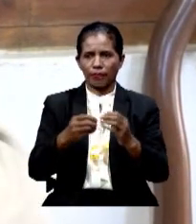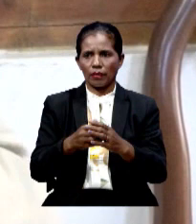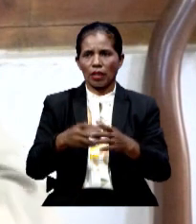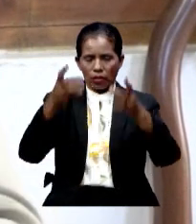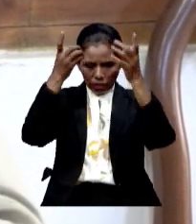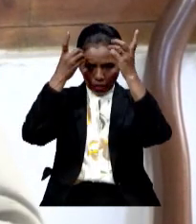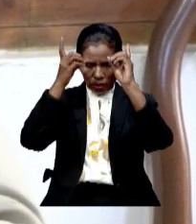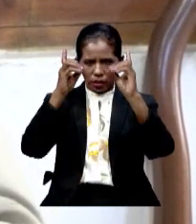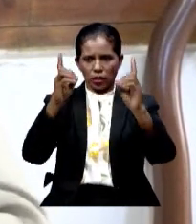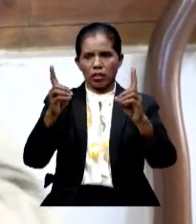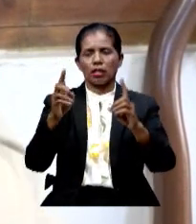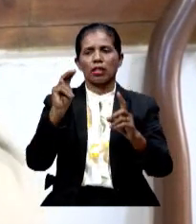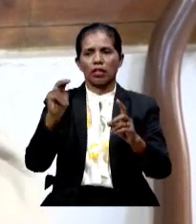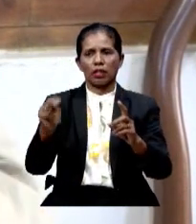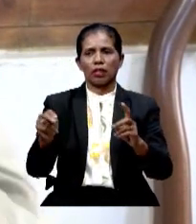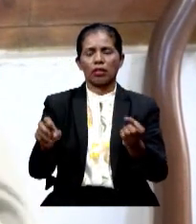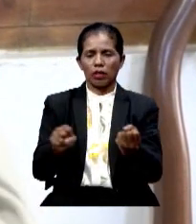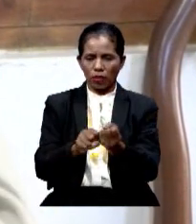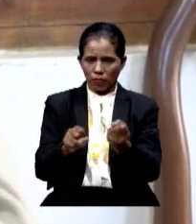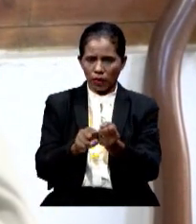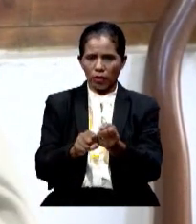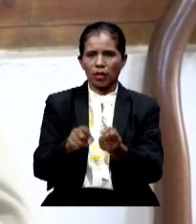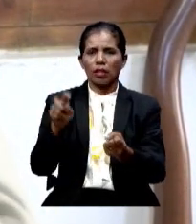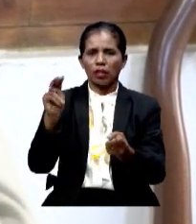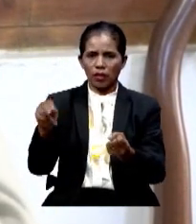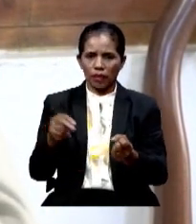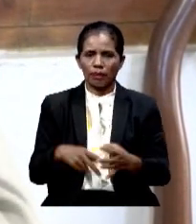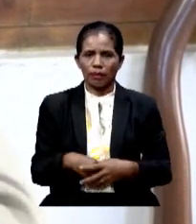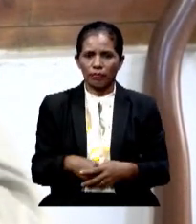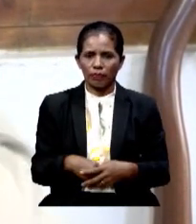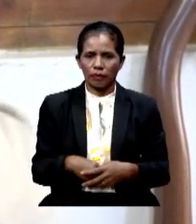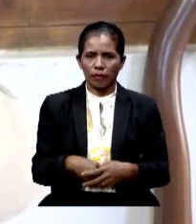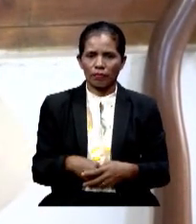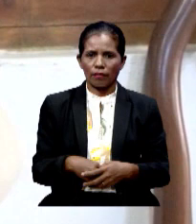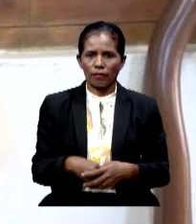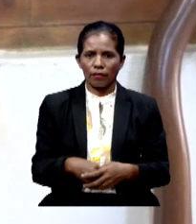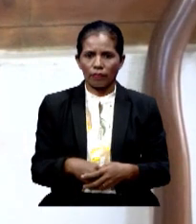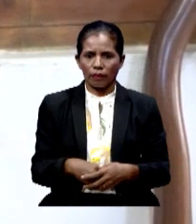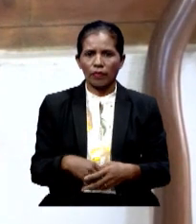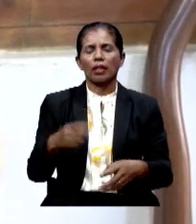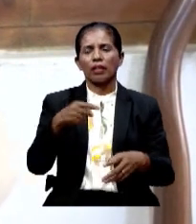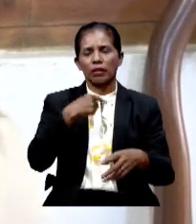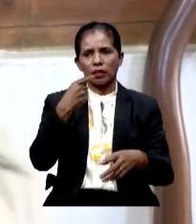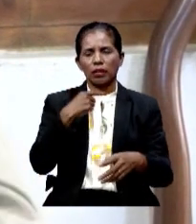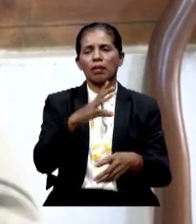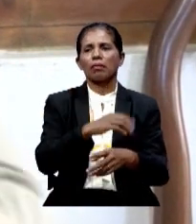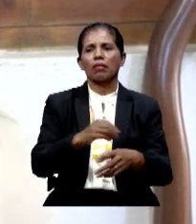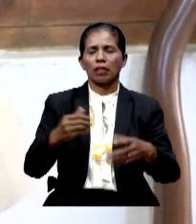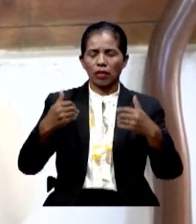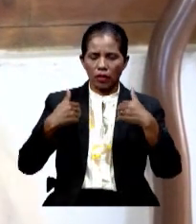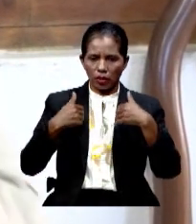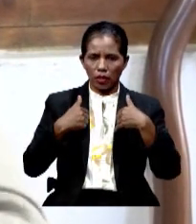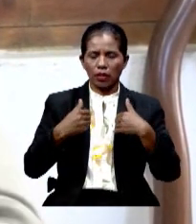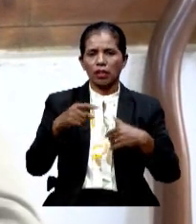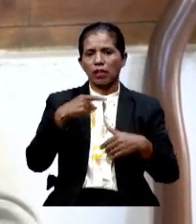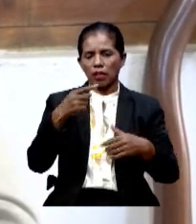decide ninha ou aprova ninha reforma, e sema que homologa, e sema que